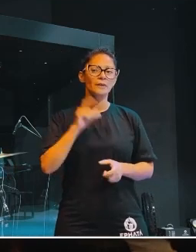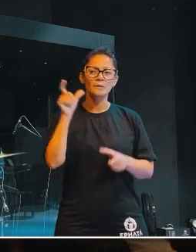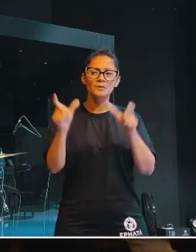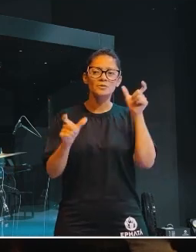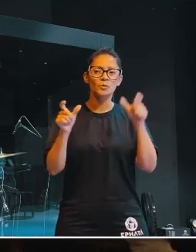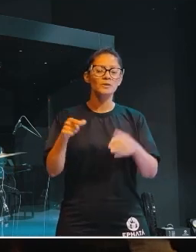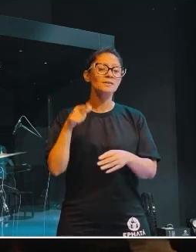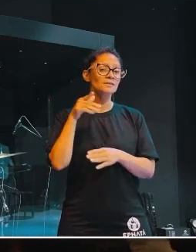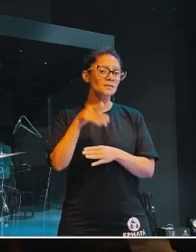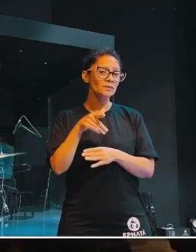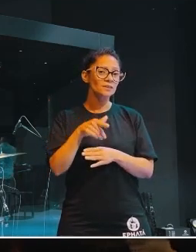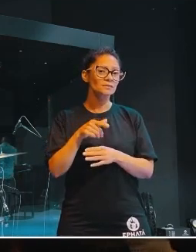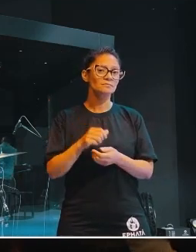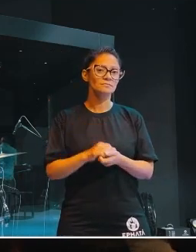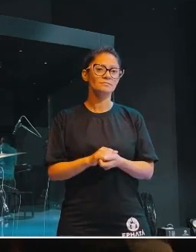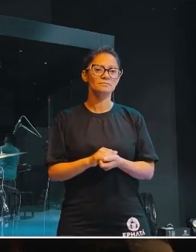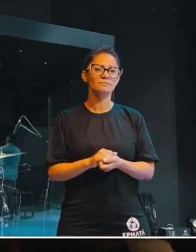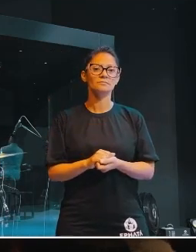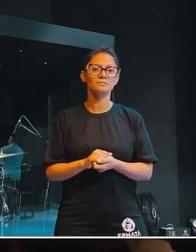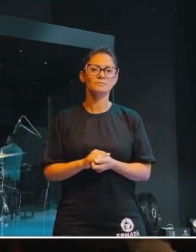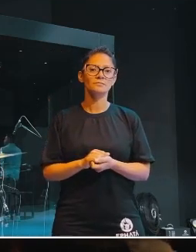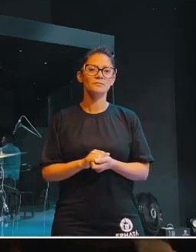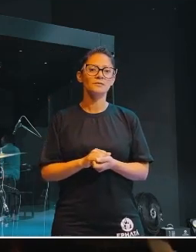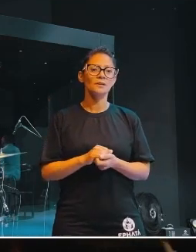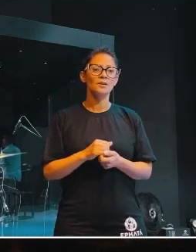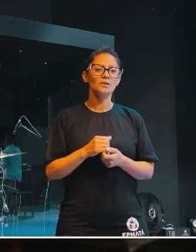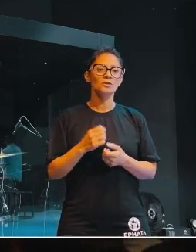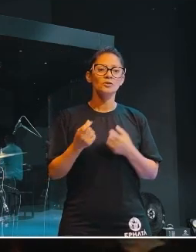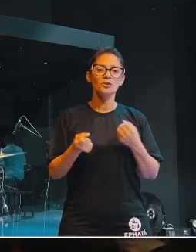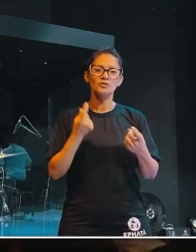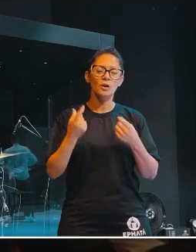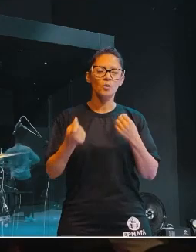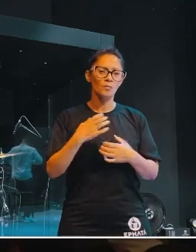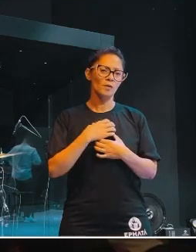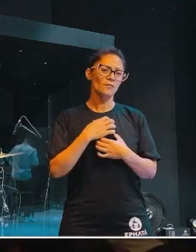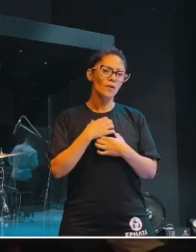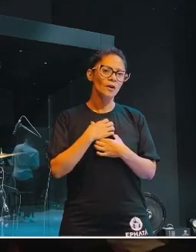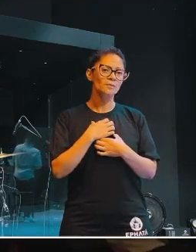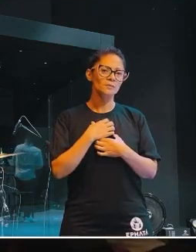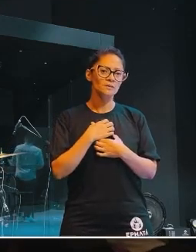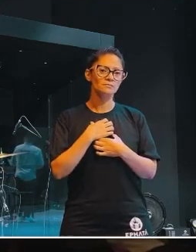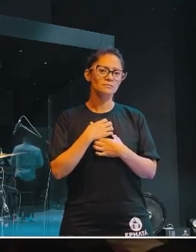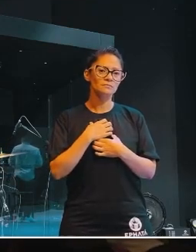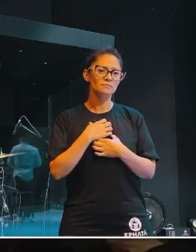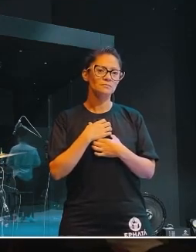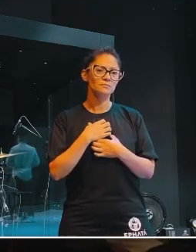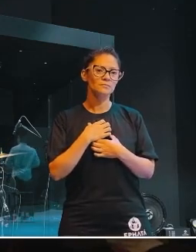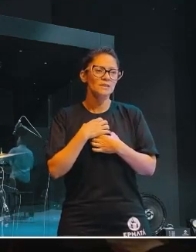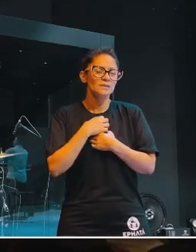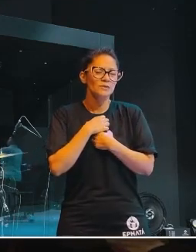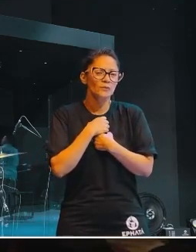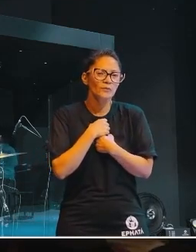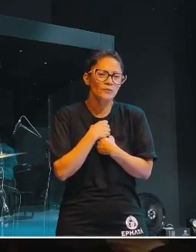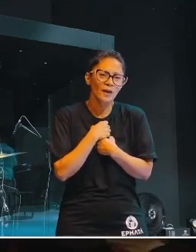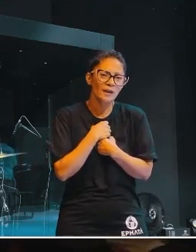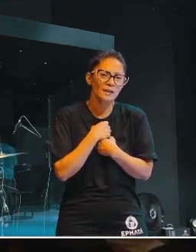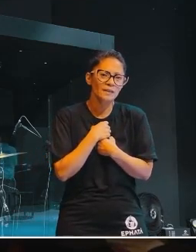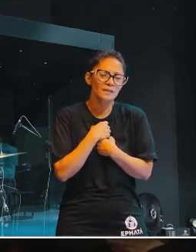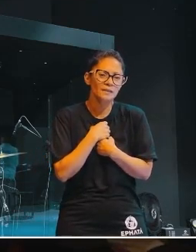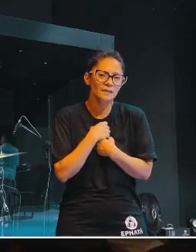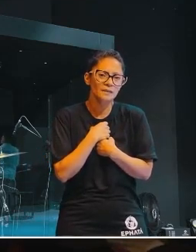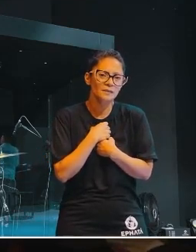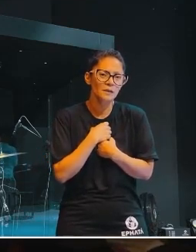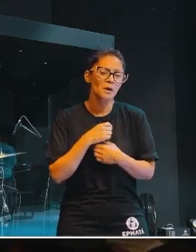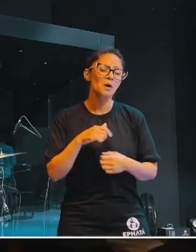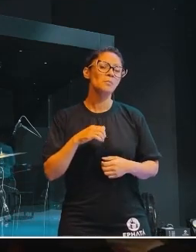aqui e de alguma forma acabam se ferindo, porque de alguma maneira sentem